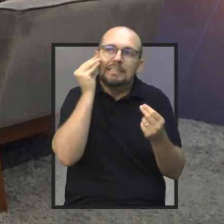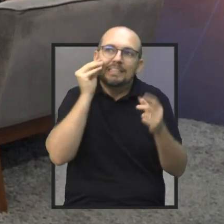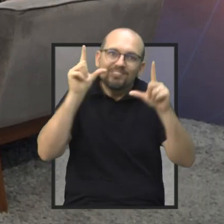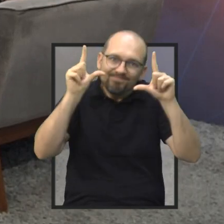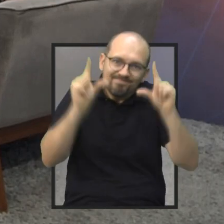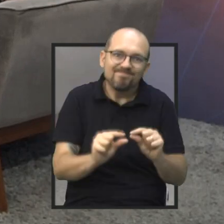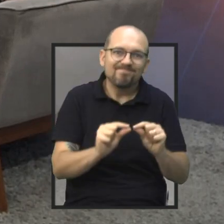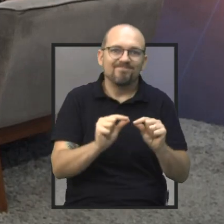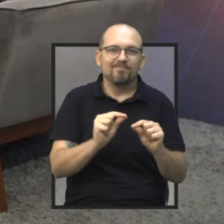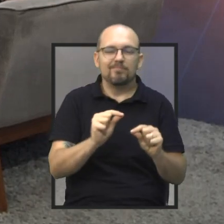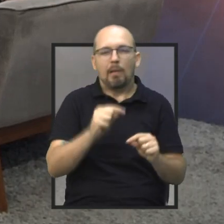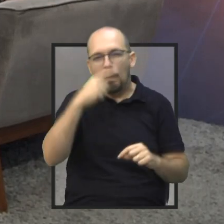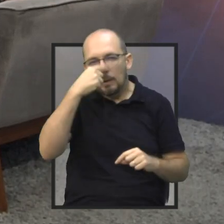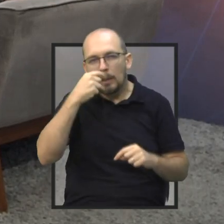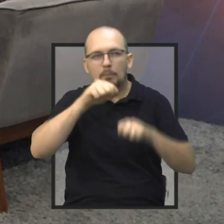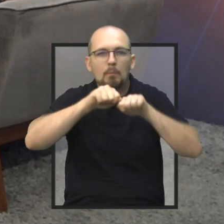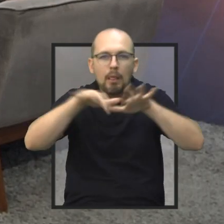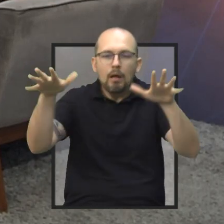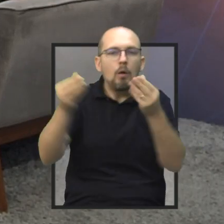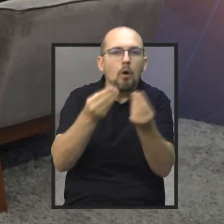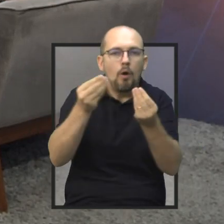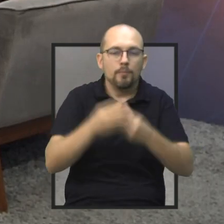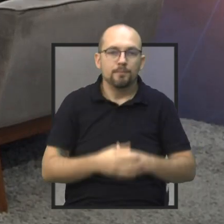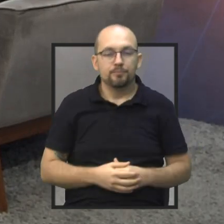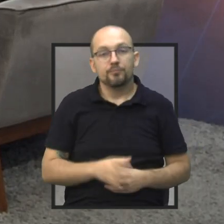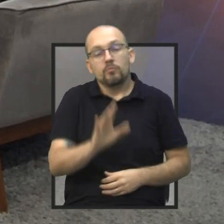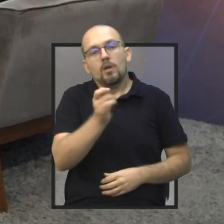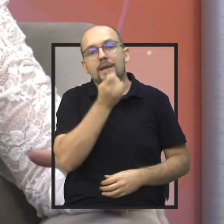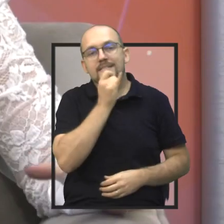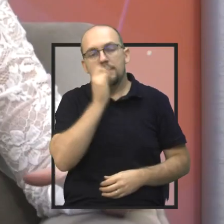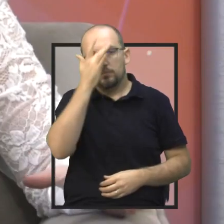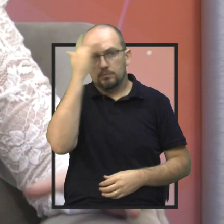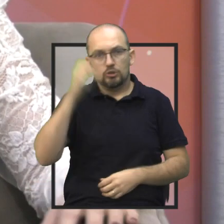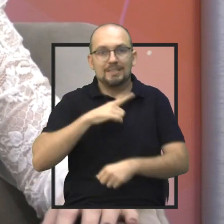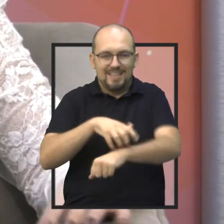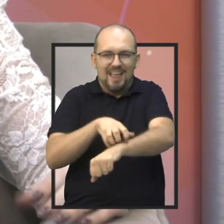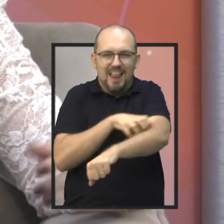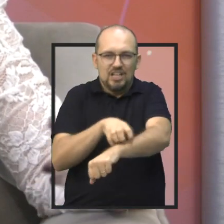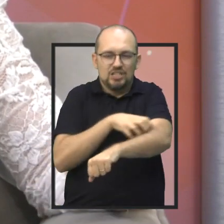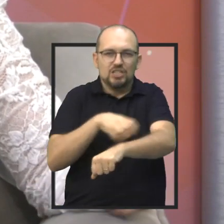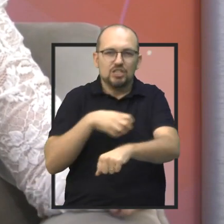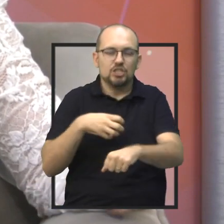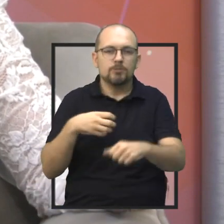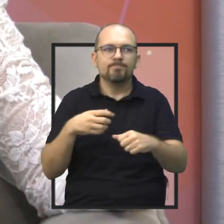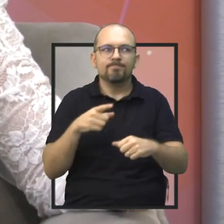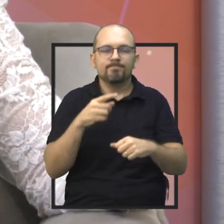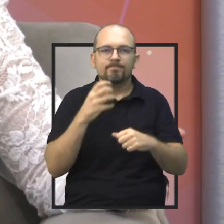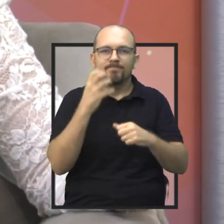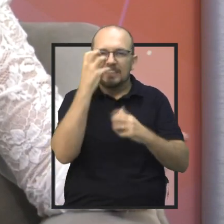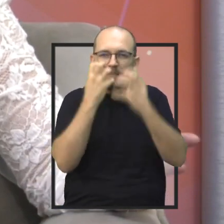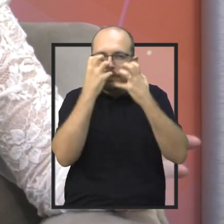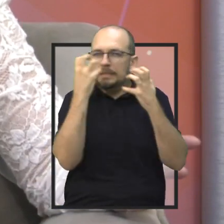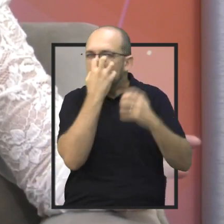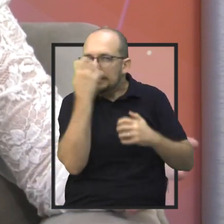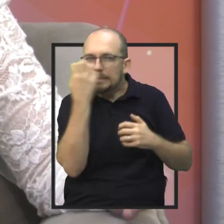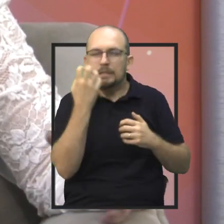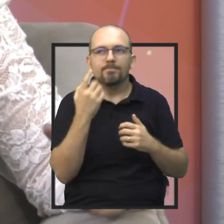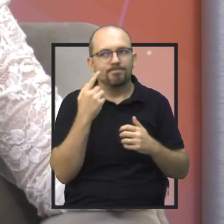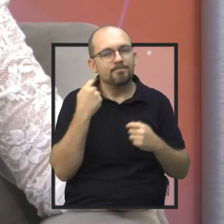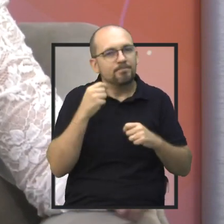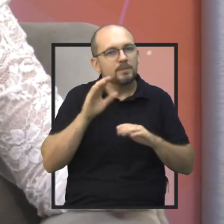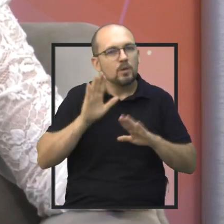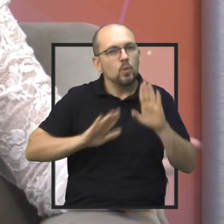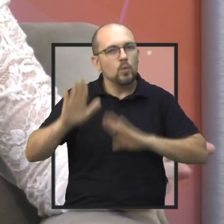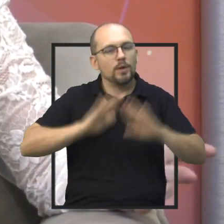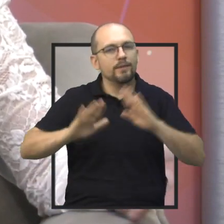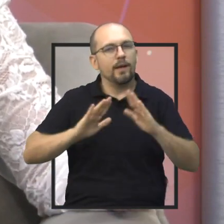atenuar esses quadros? Sim, quem tem um quadro alérgico, né? Então, o mais importante é a gente ter cuidado com o meio que a gente vive, principalmente